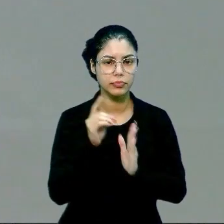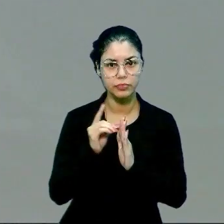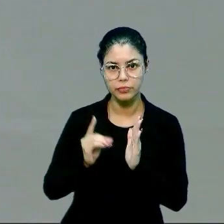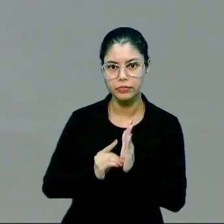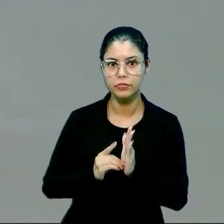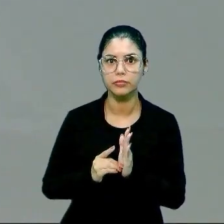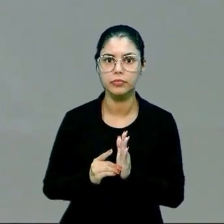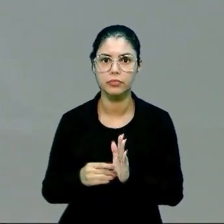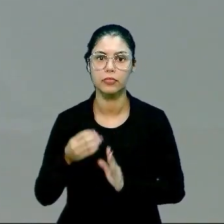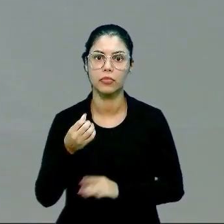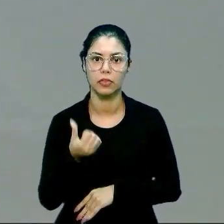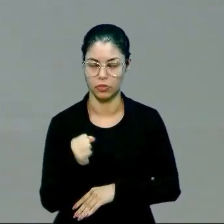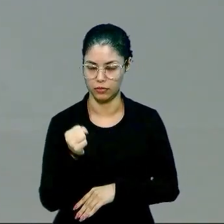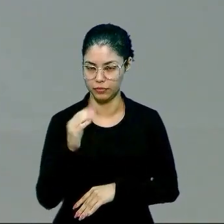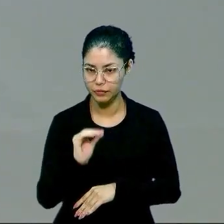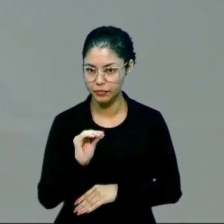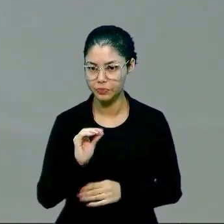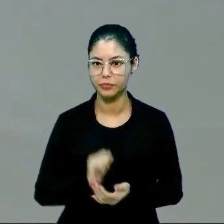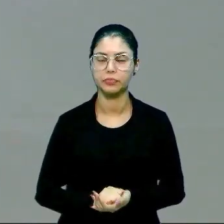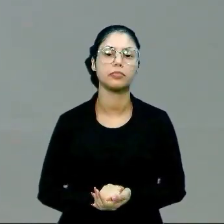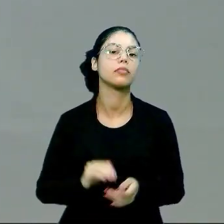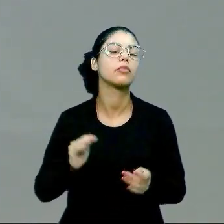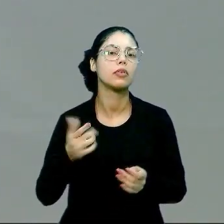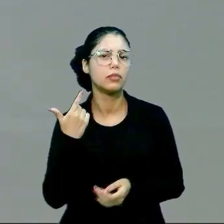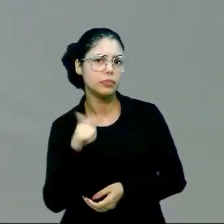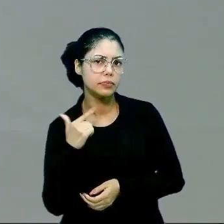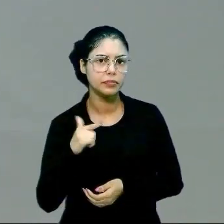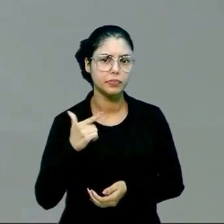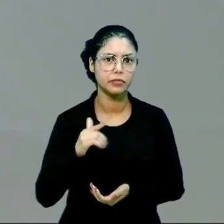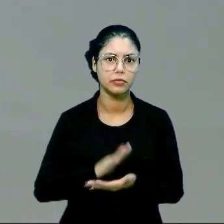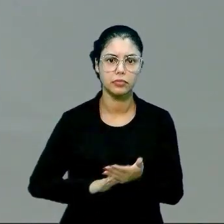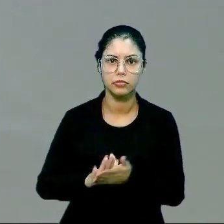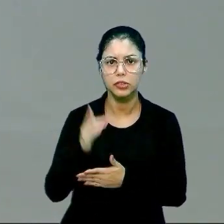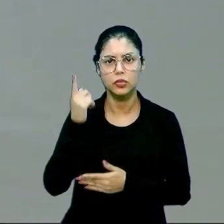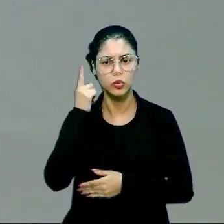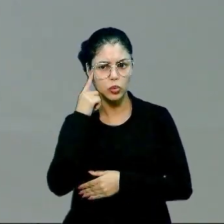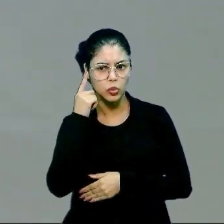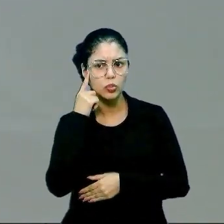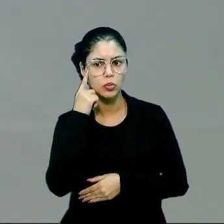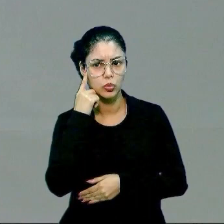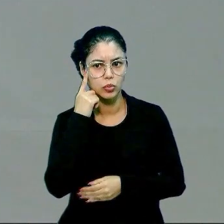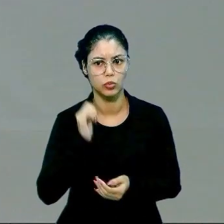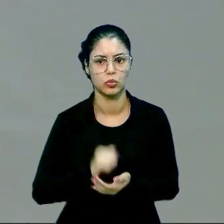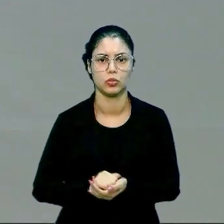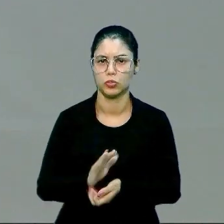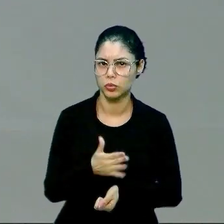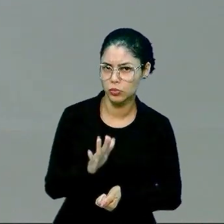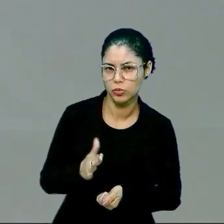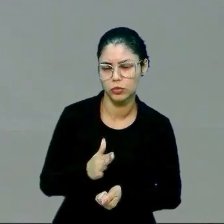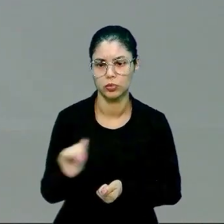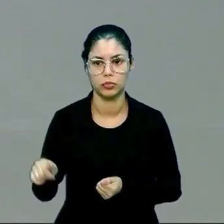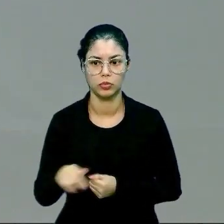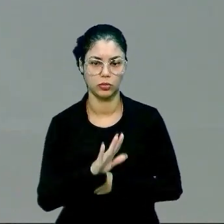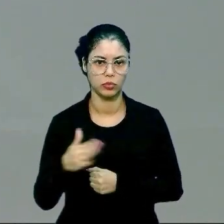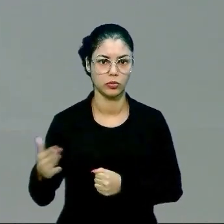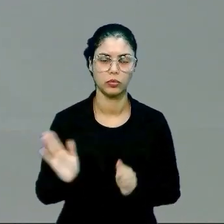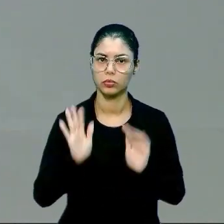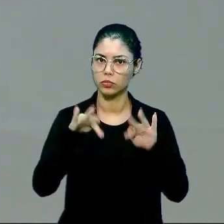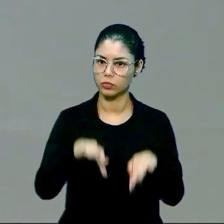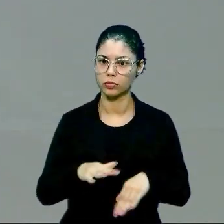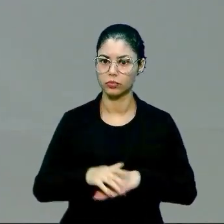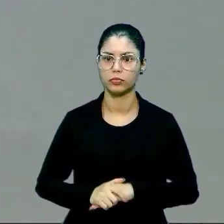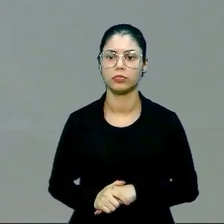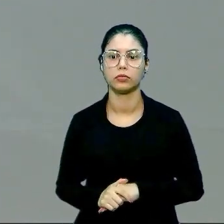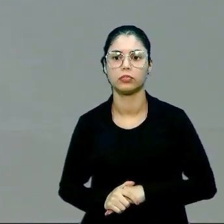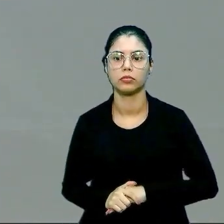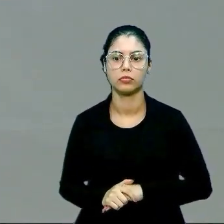outros dizem que até a década de 80. A gente não tem aí um consenso mais ou menos de quando conclui-se.